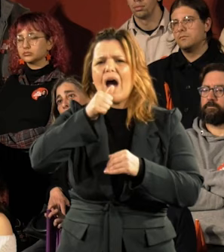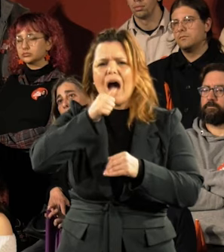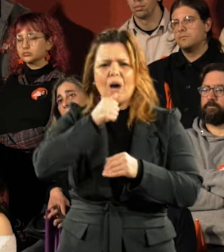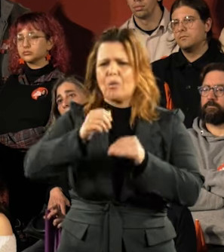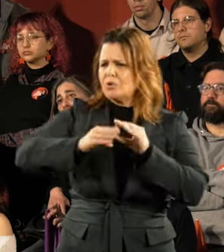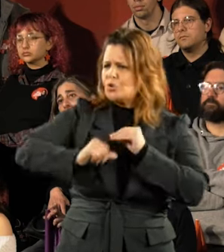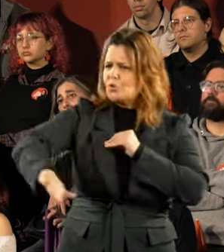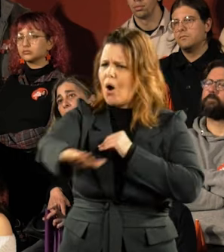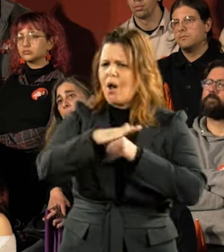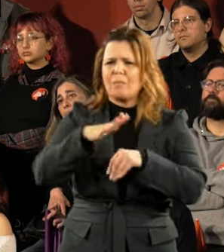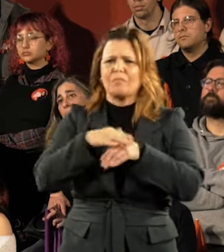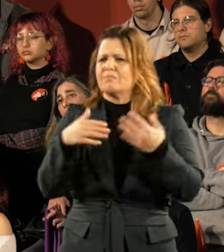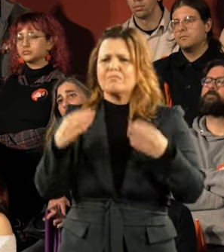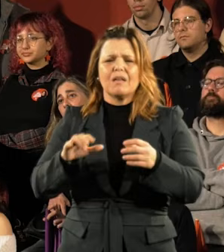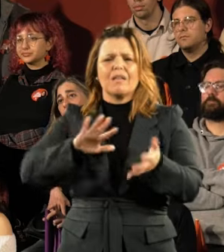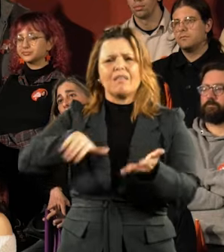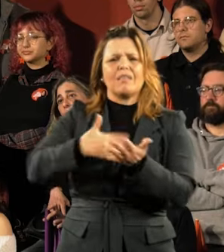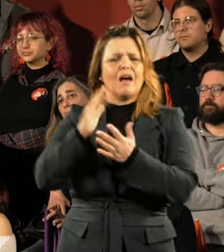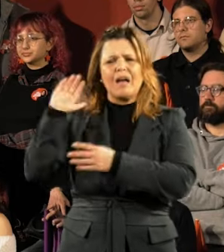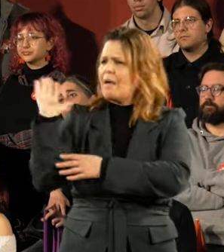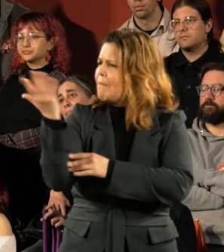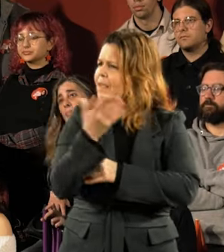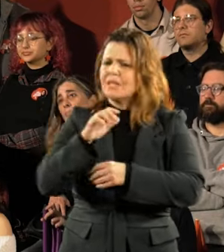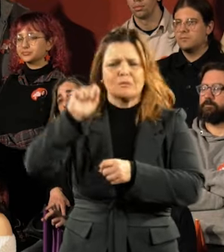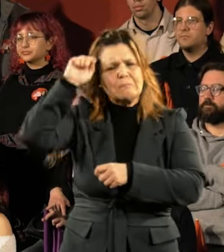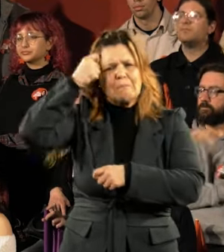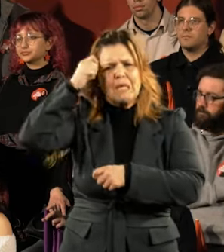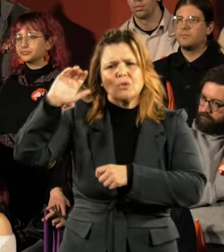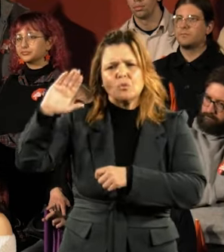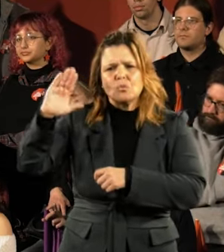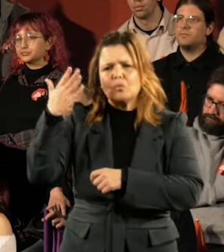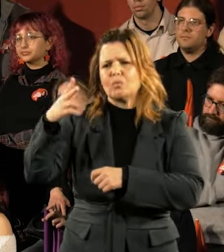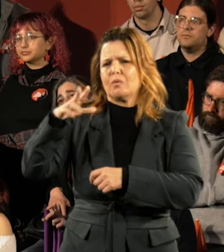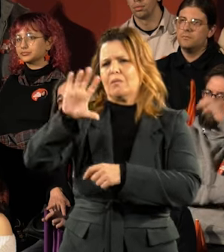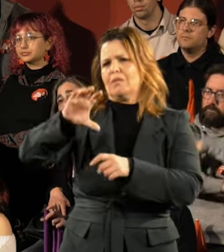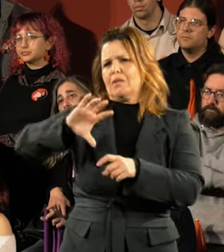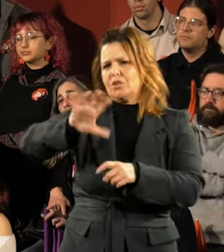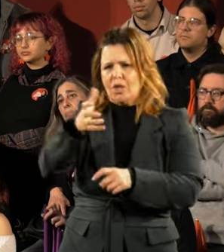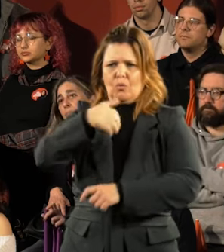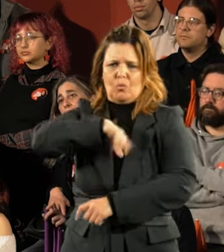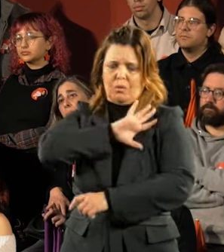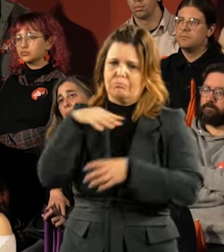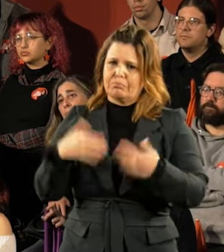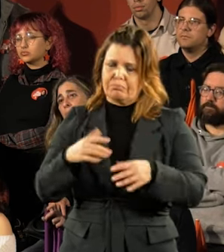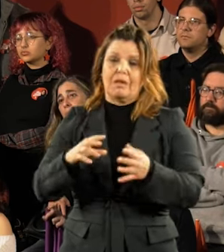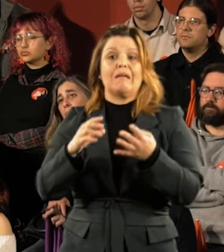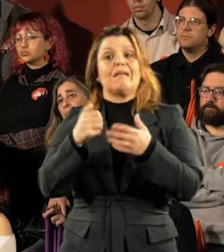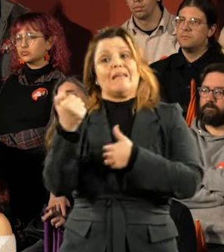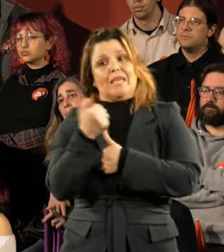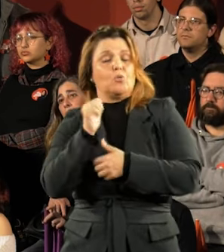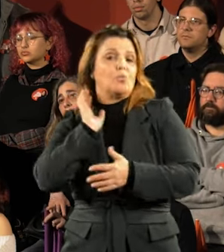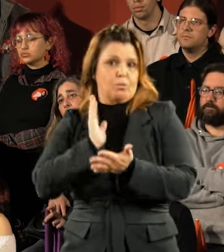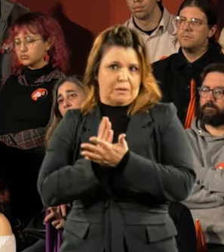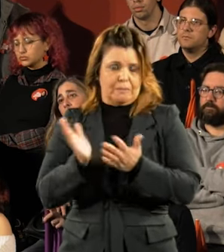solos com impactos económicos e ambientais nocivos em toda a região em quinto lugar e por